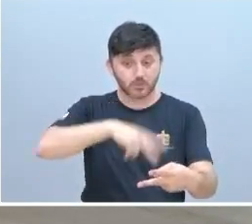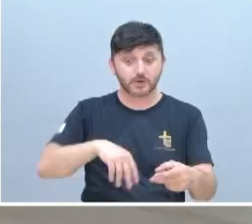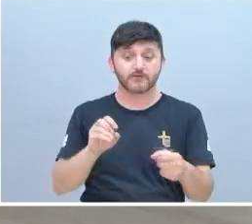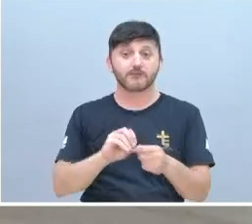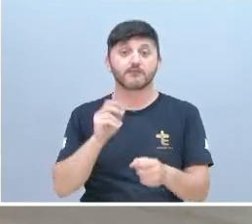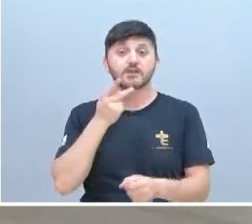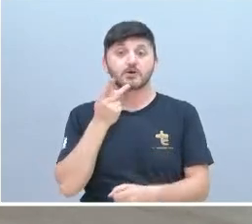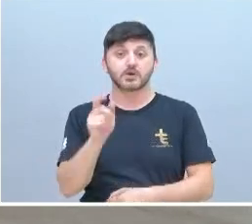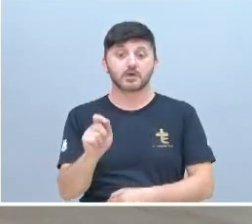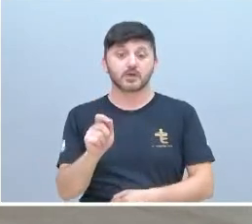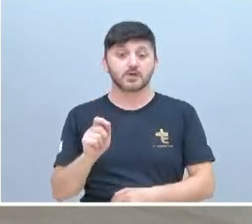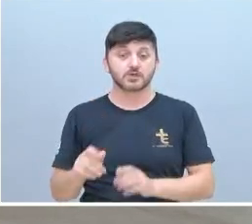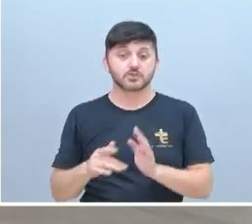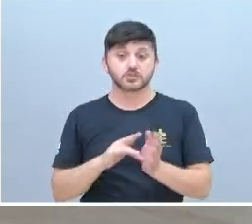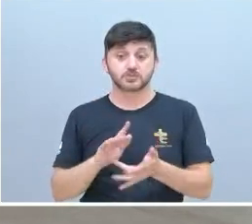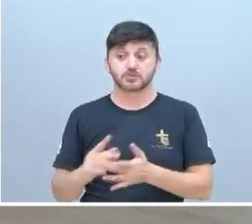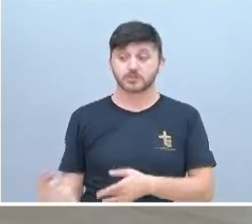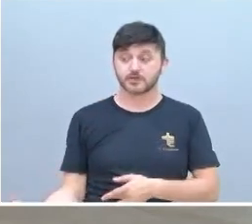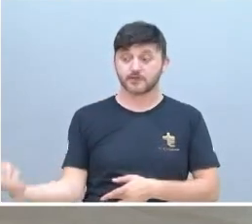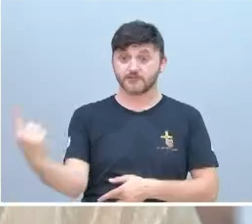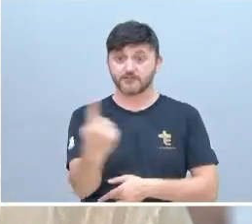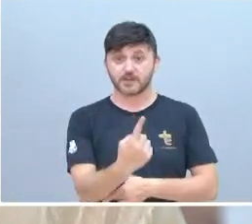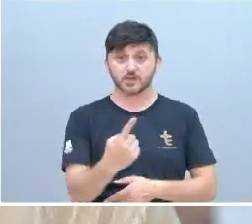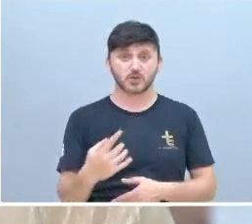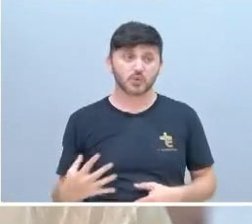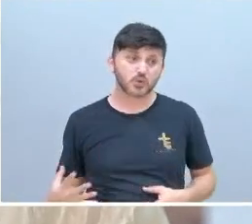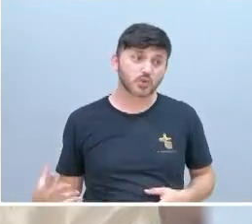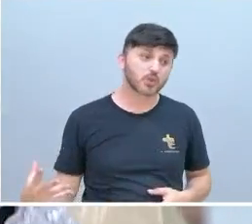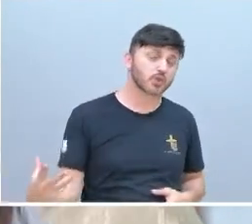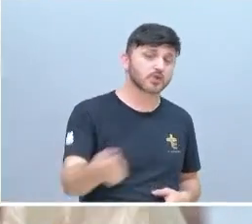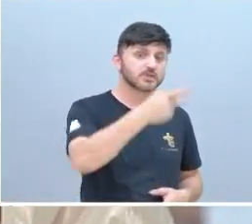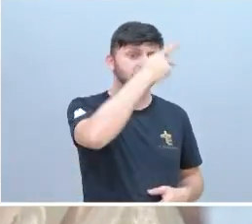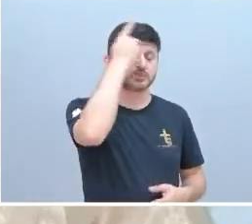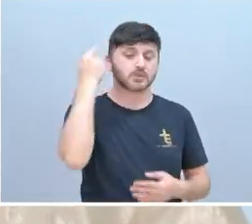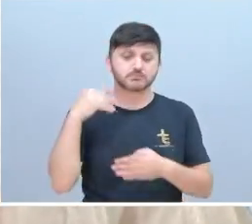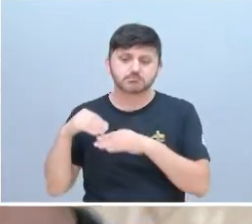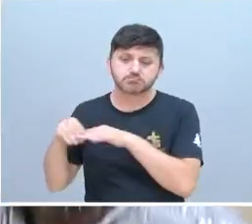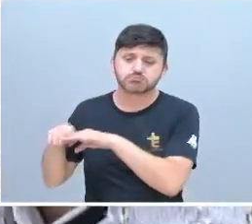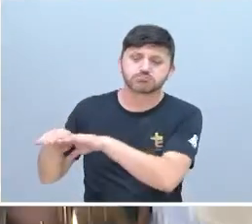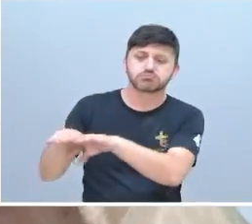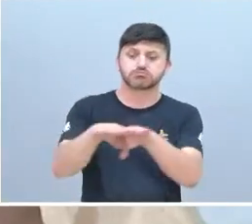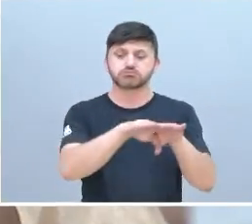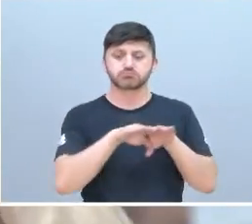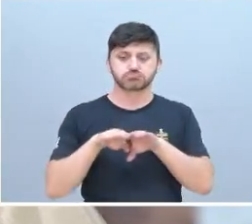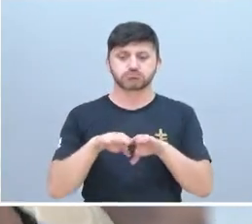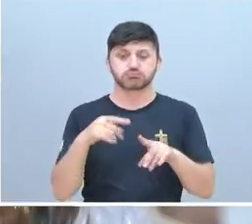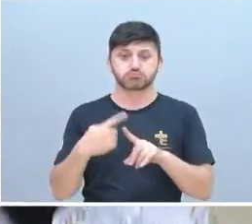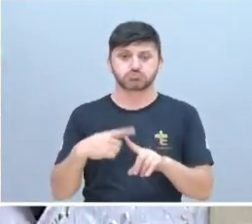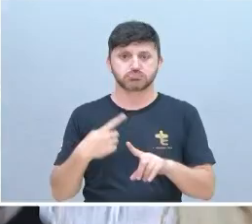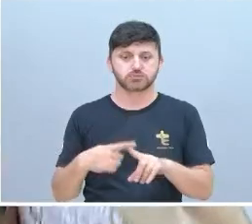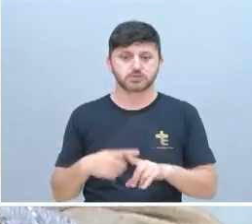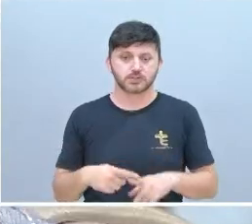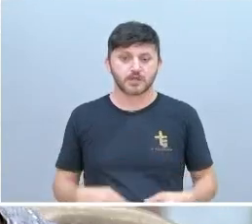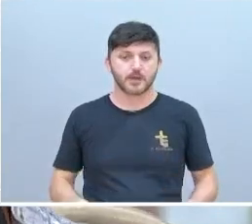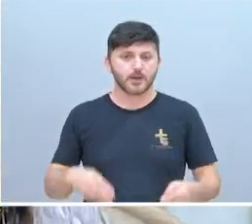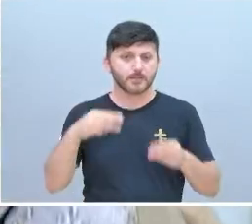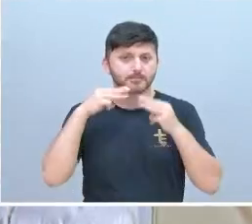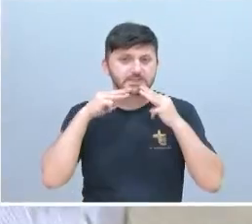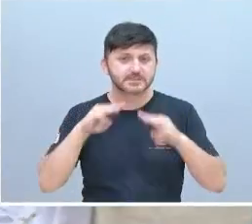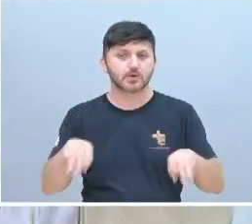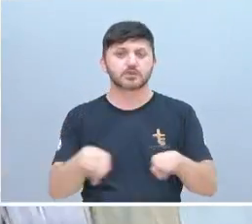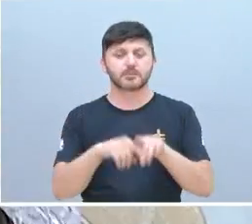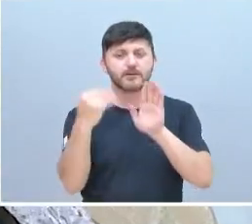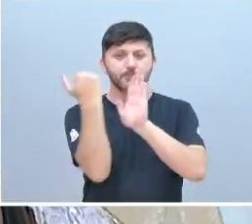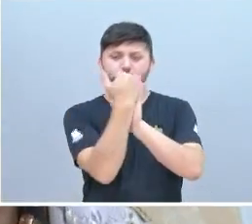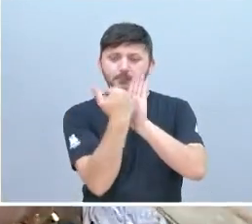fala que Jesus veio para todos. A missão, a voz, o plano de Deus,